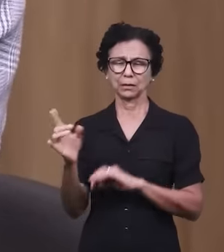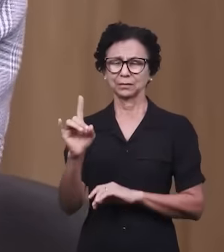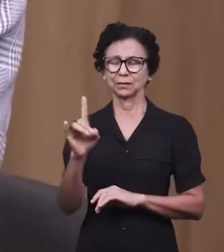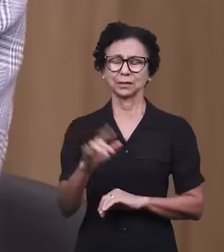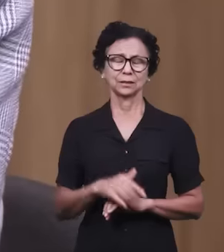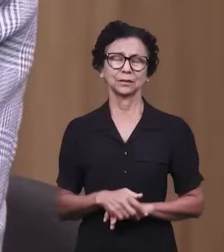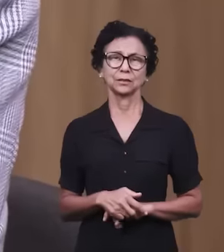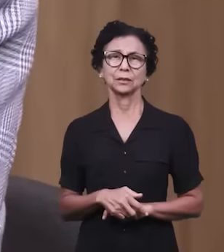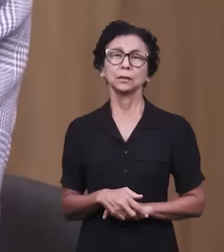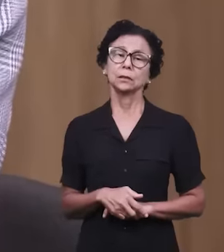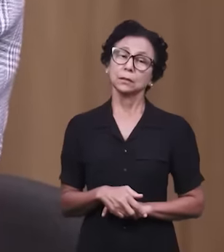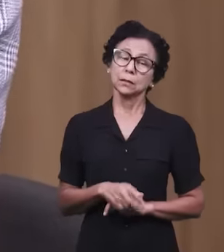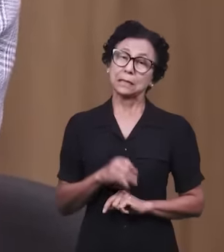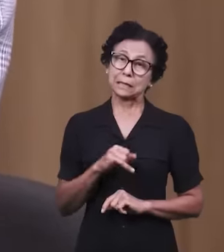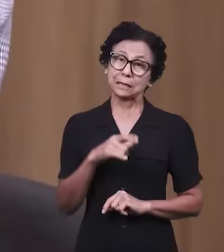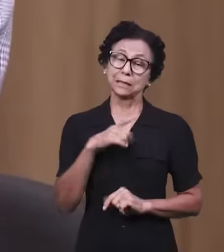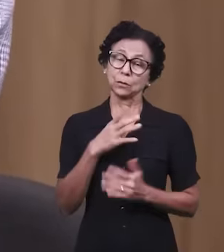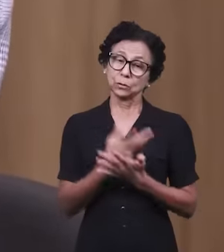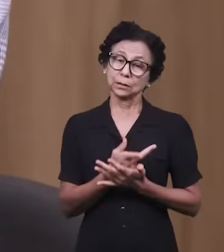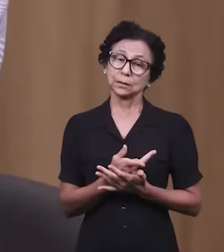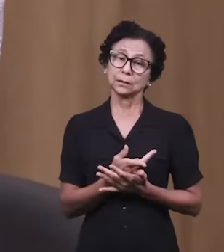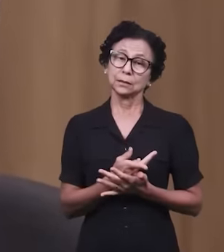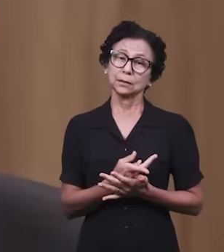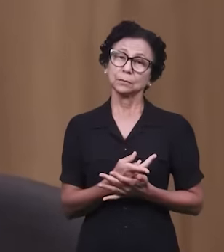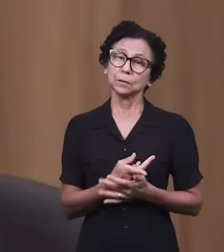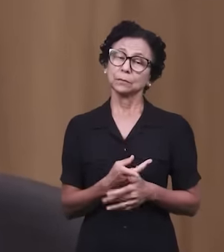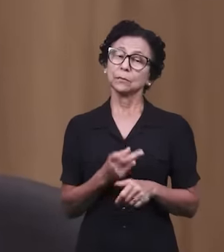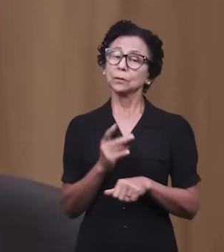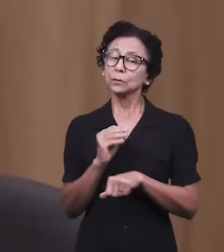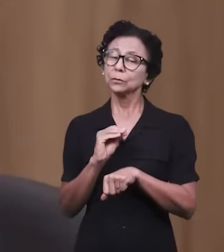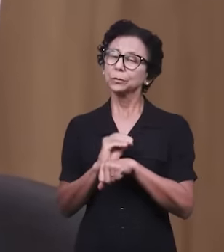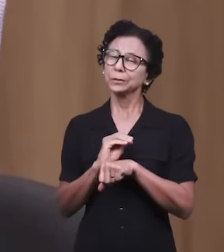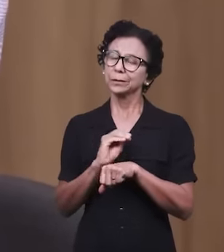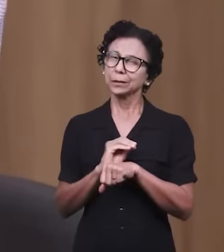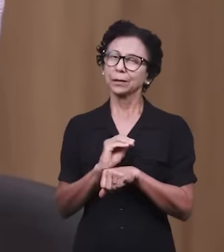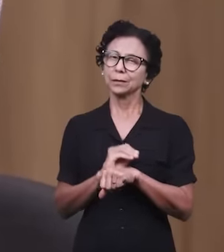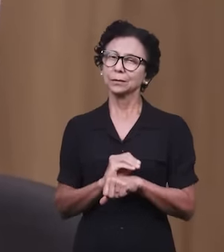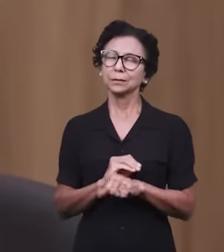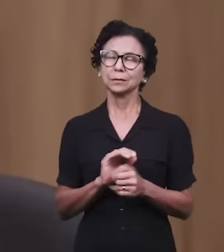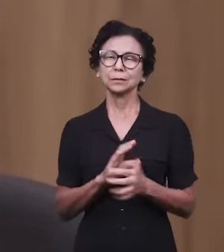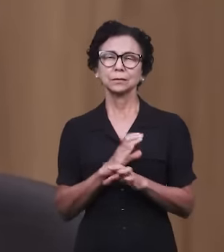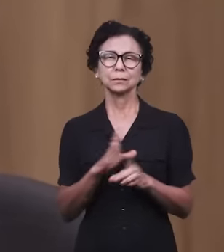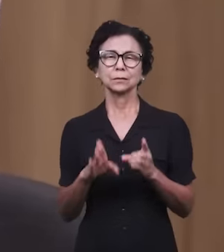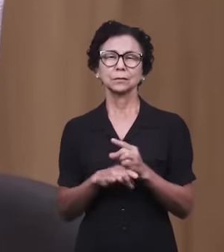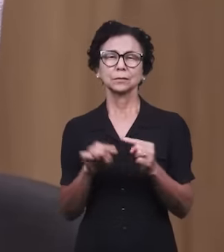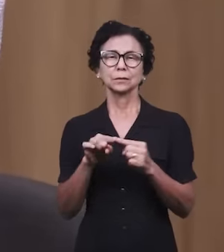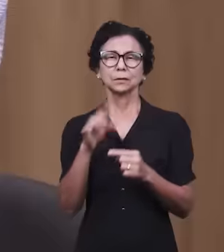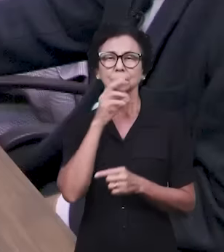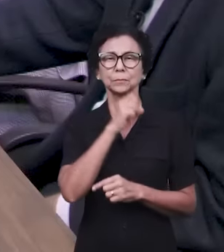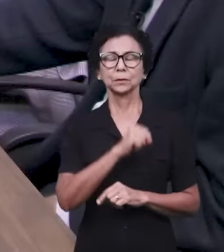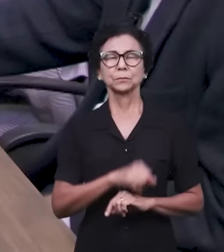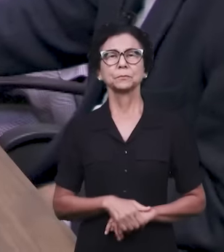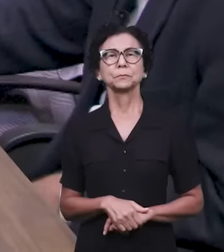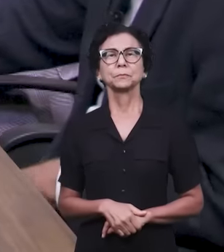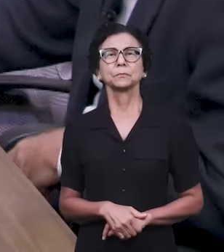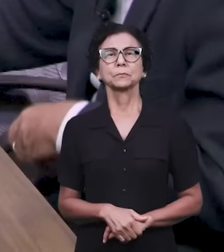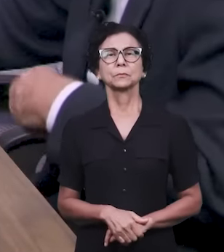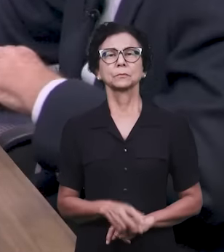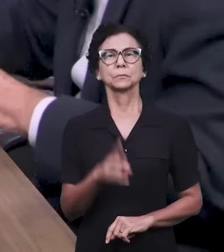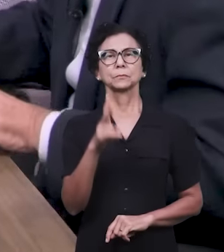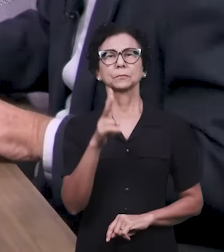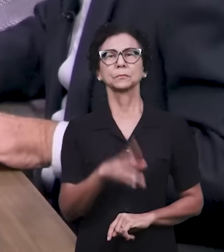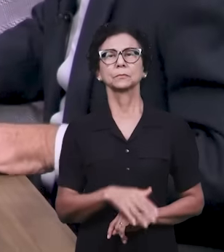temos um cuidado muito grande com isso. Então, o culto é mais curto, mas é mais objetivo, como o pastor Wallace falou. Muito bem, vamos seguir